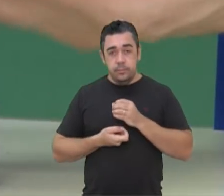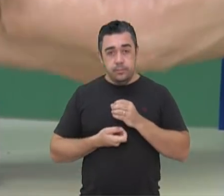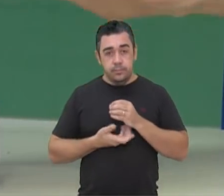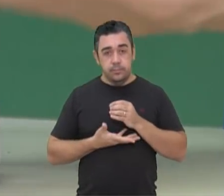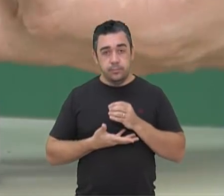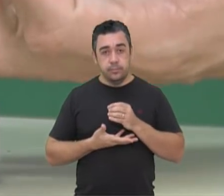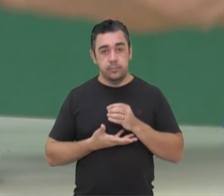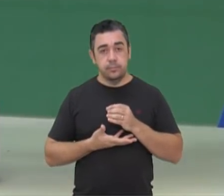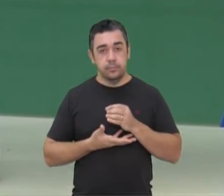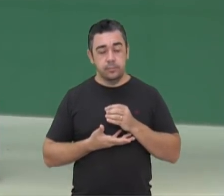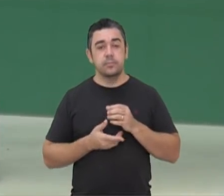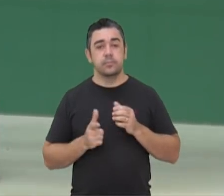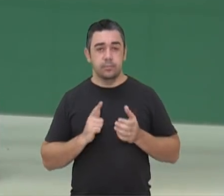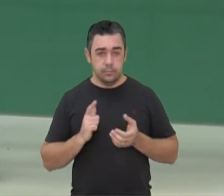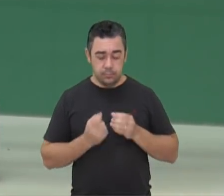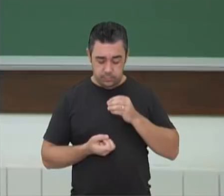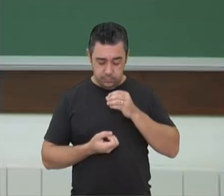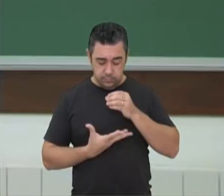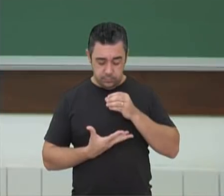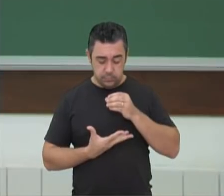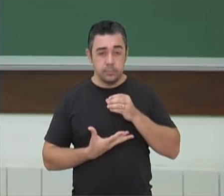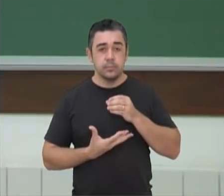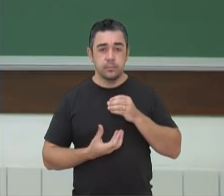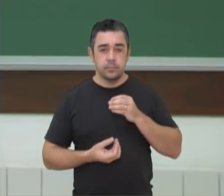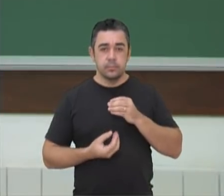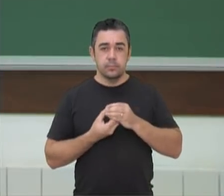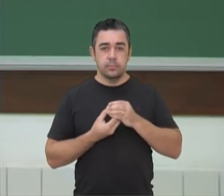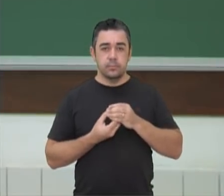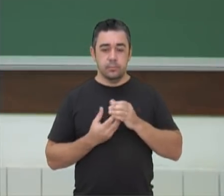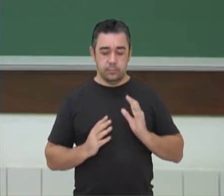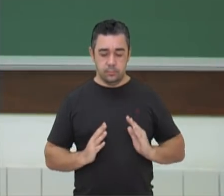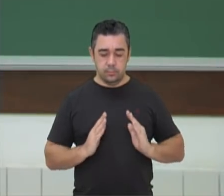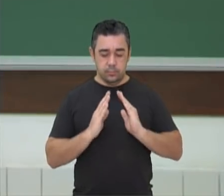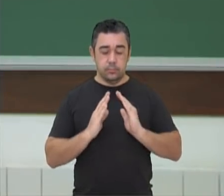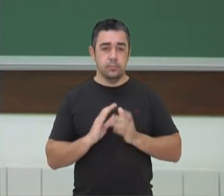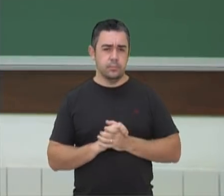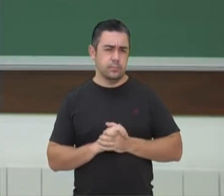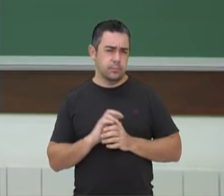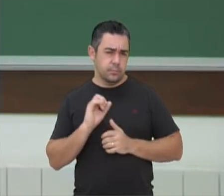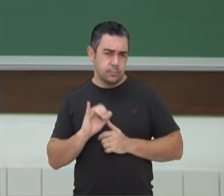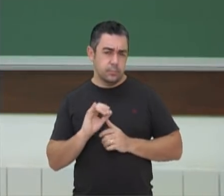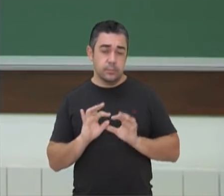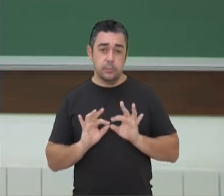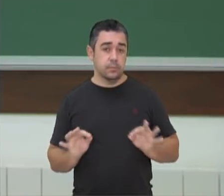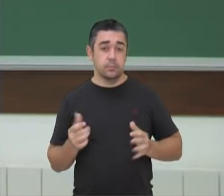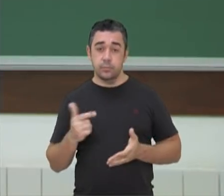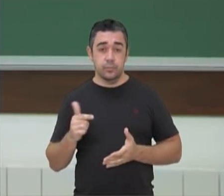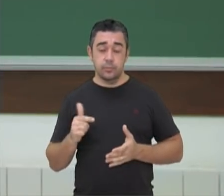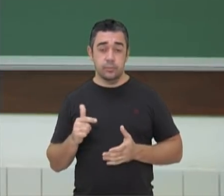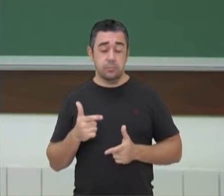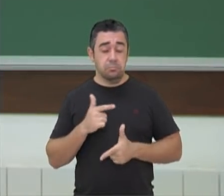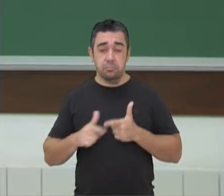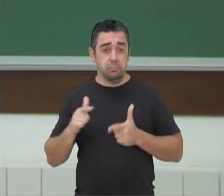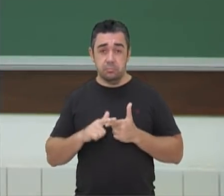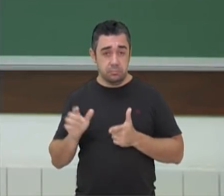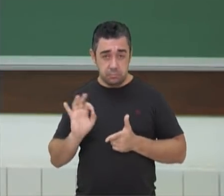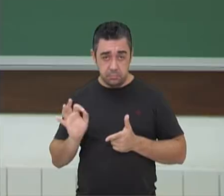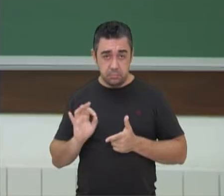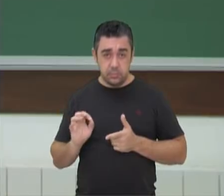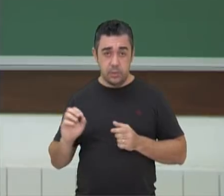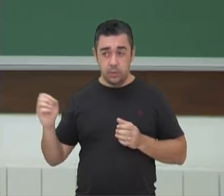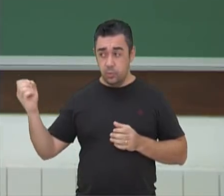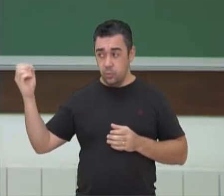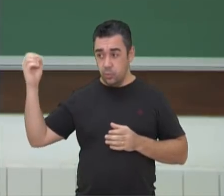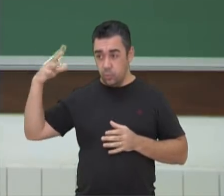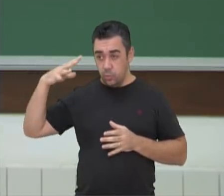tenho uma lâmpada que vai iluminar o meu objeto. Mas se ele fosse um microscópio mais simples e não tivesse lâmpada, não tem problema. A luz